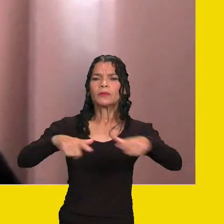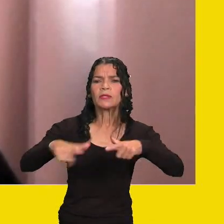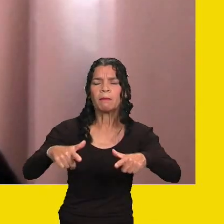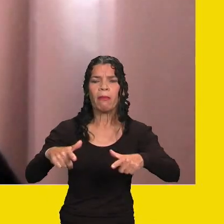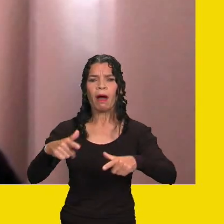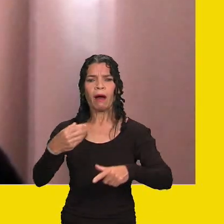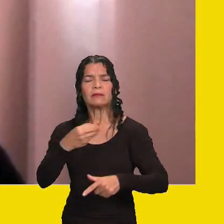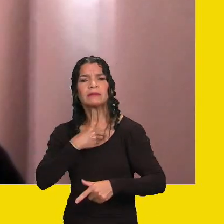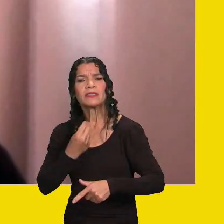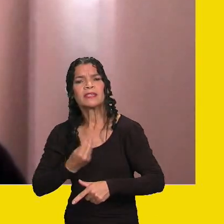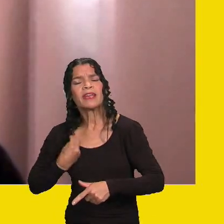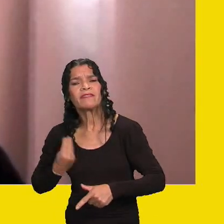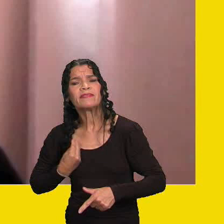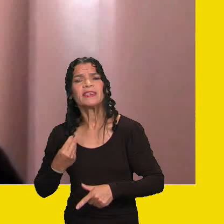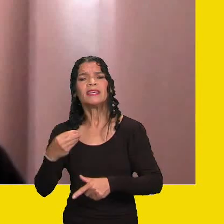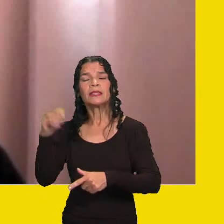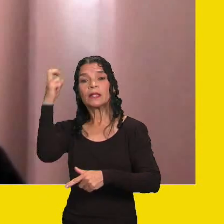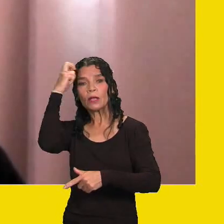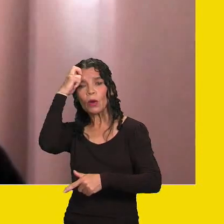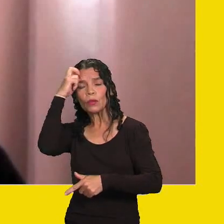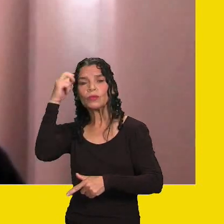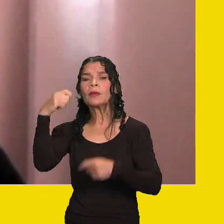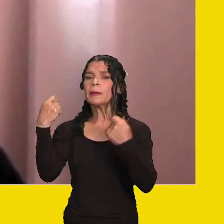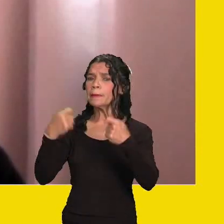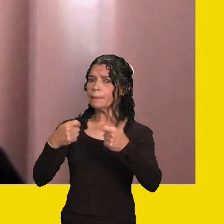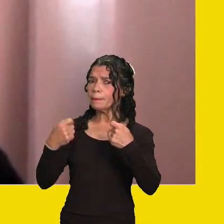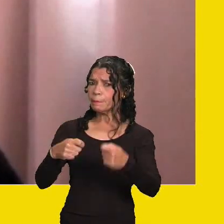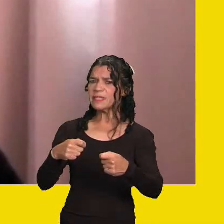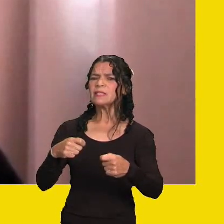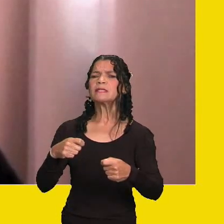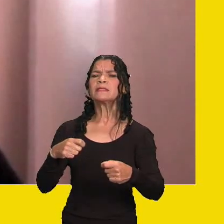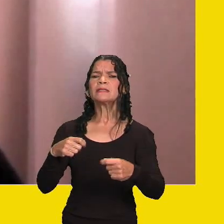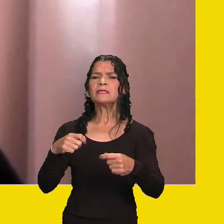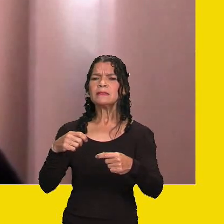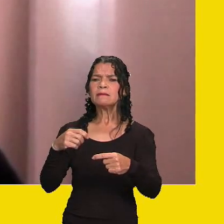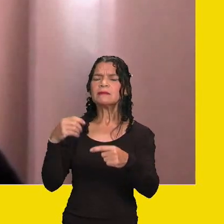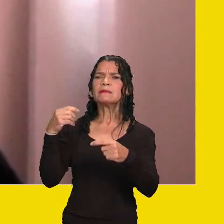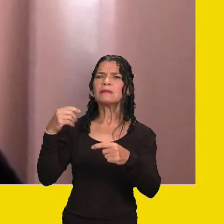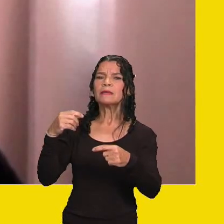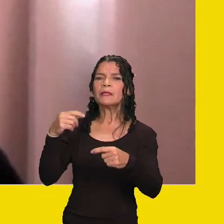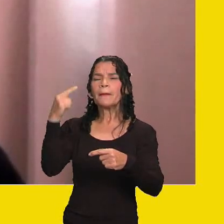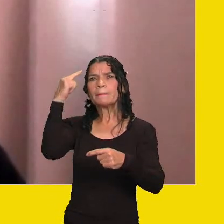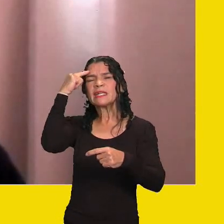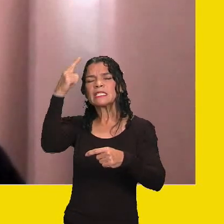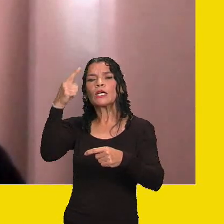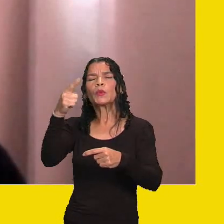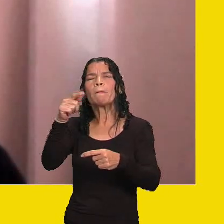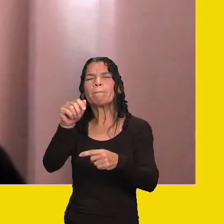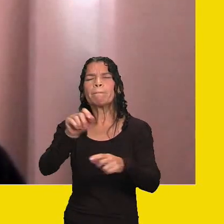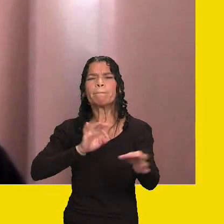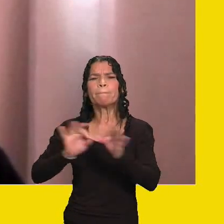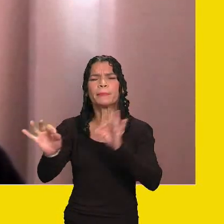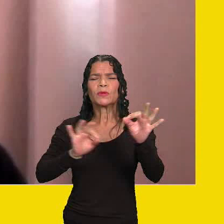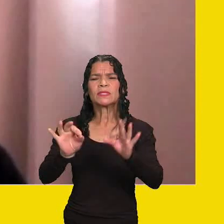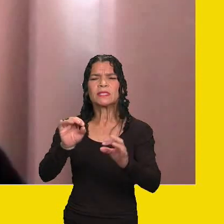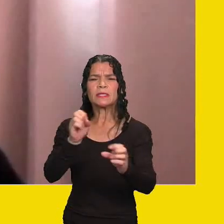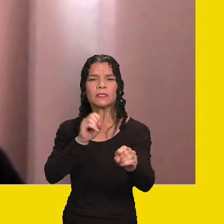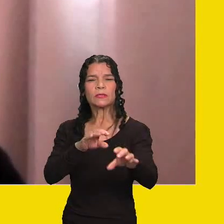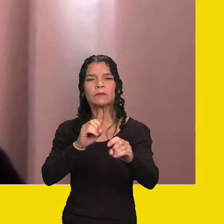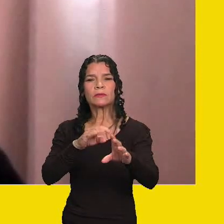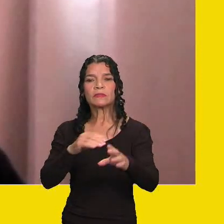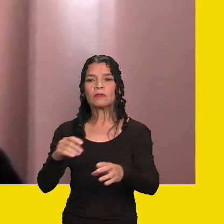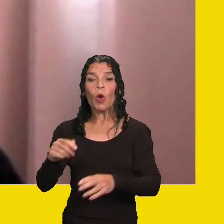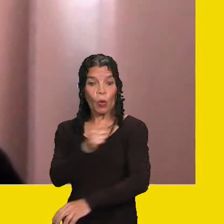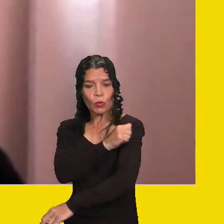cotidiano, da cultura, eles precisam ser levados em consideração como parte do processo educativo. Normalmente, como ela falou, eles